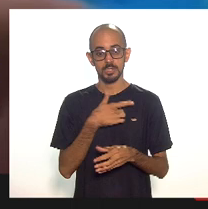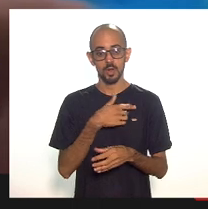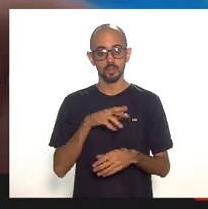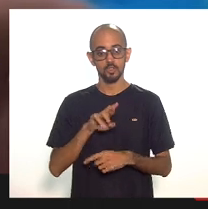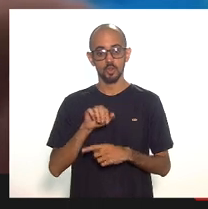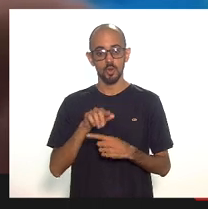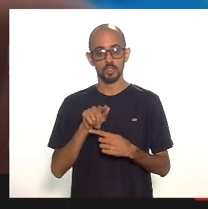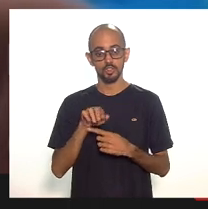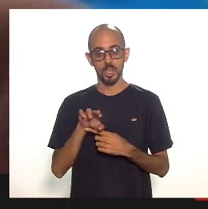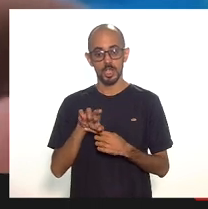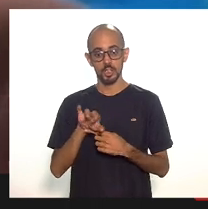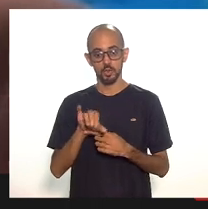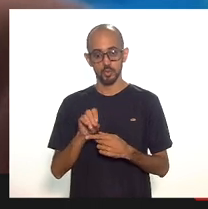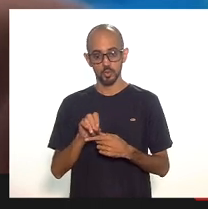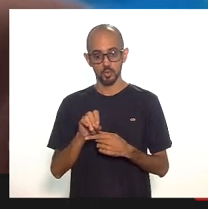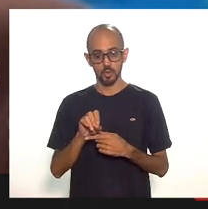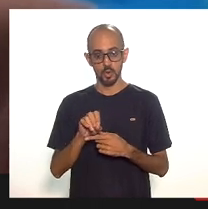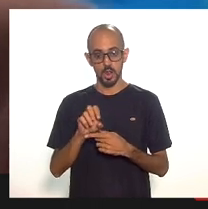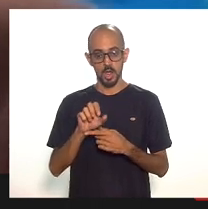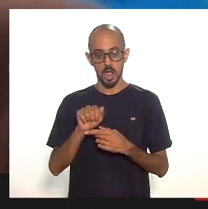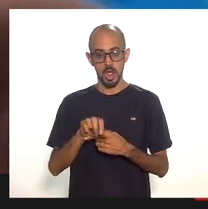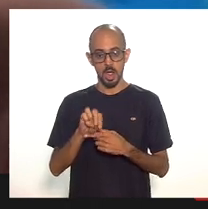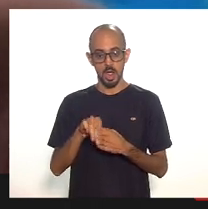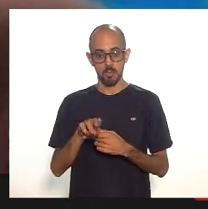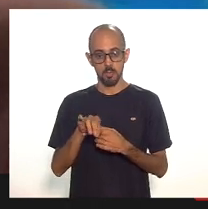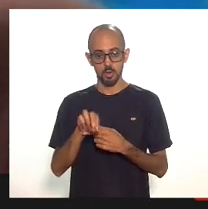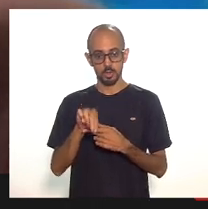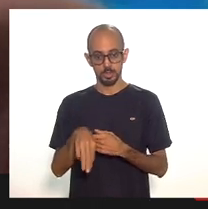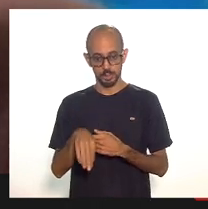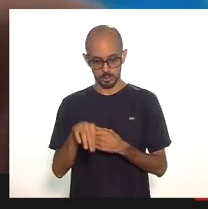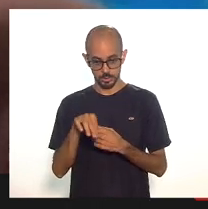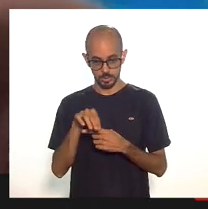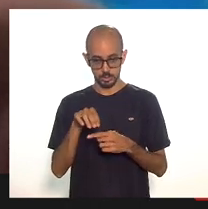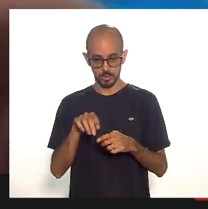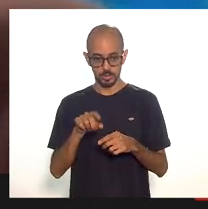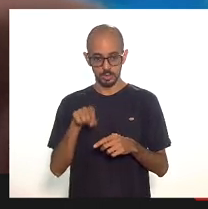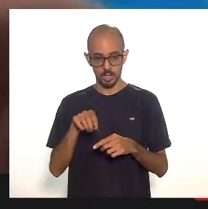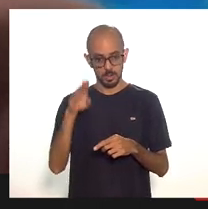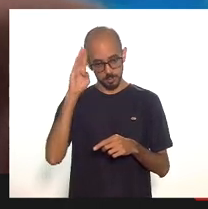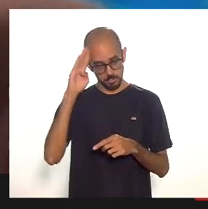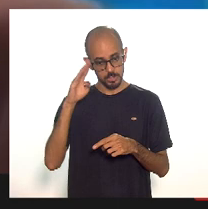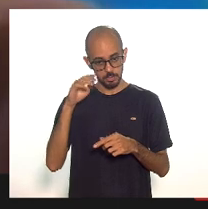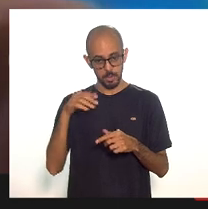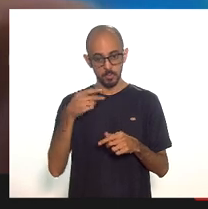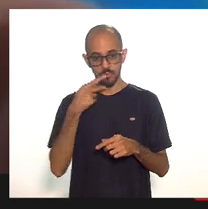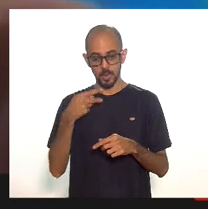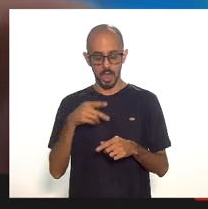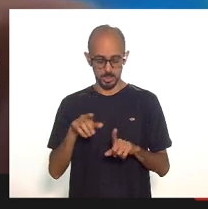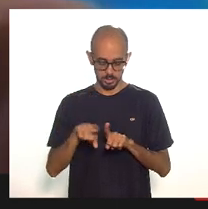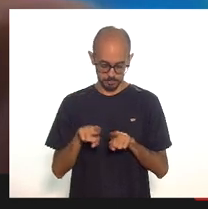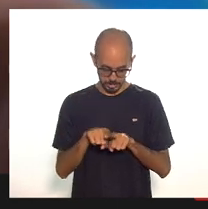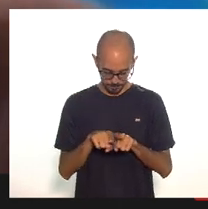seria membro da Comissão de Saúde, teria na nossa audiência a prioridade para falar, tá bom? Então,